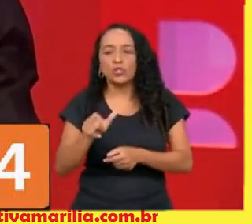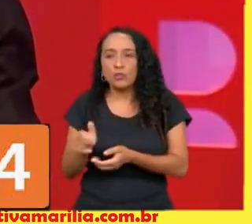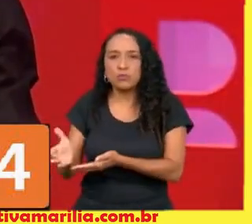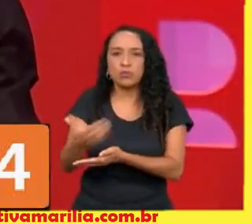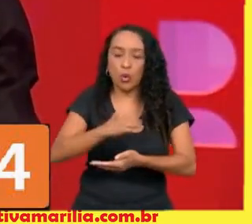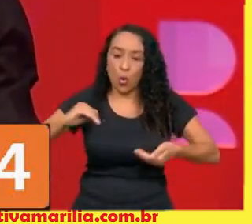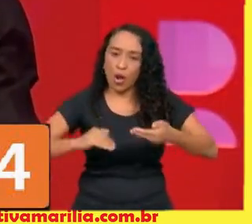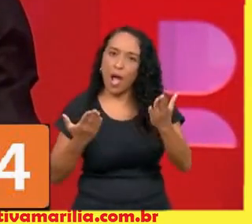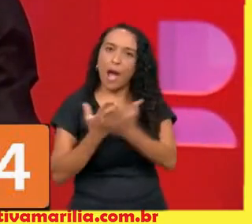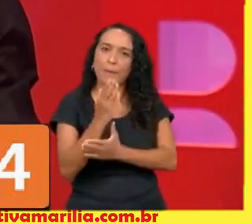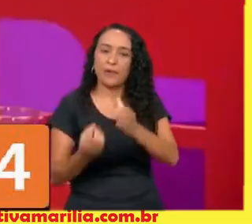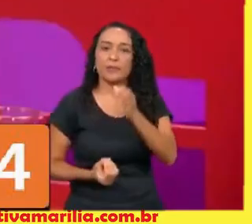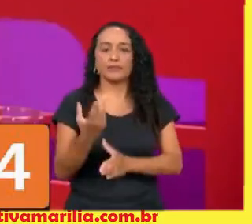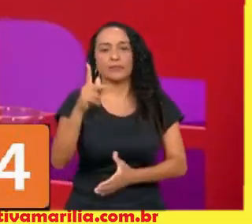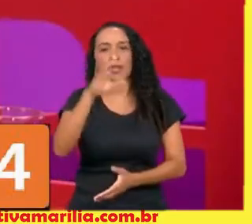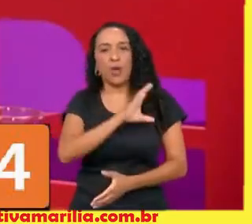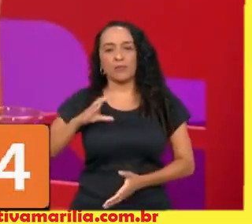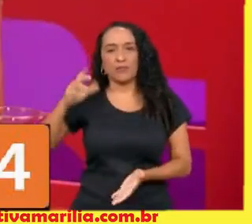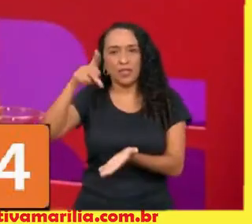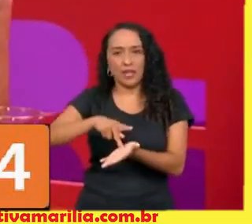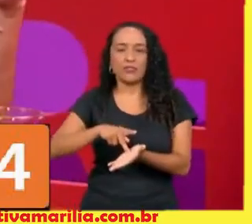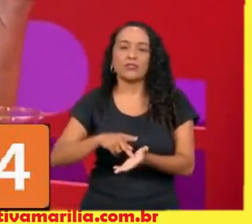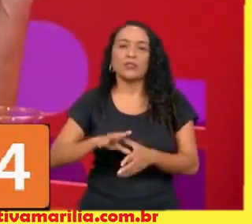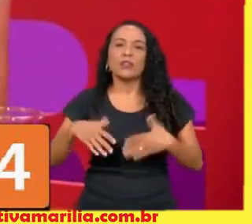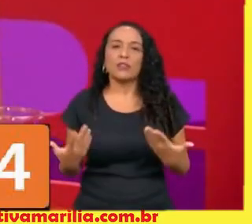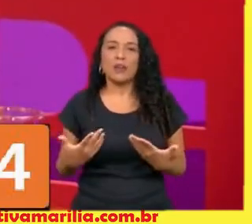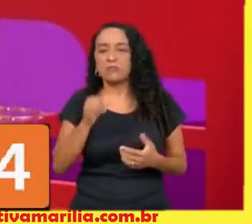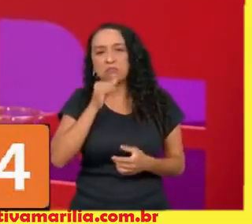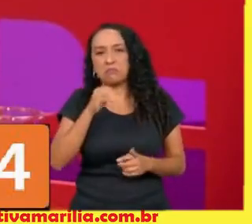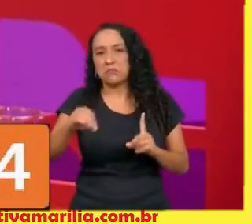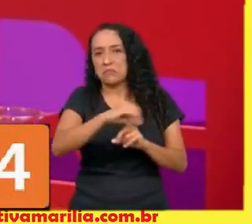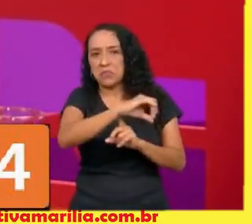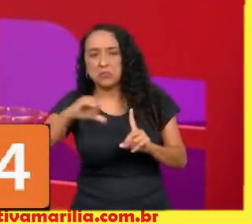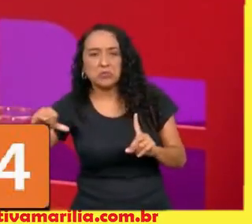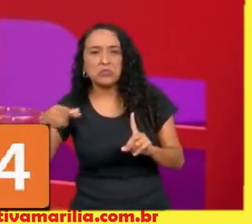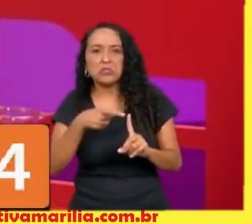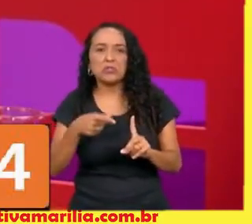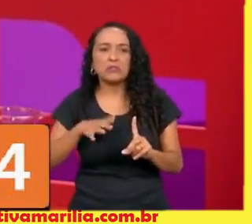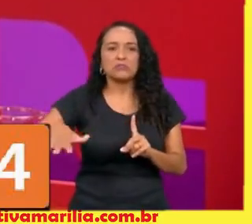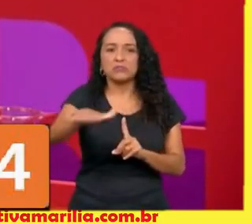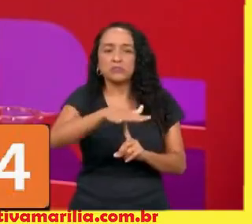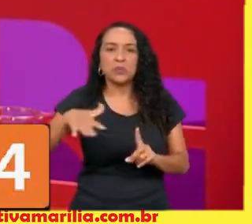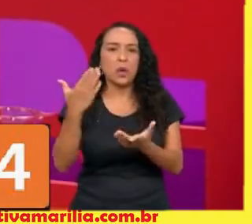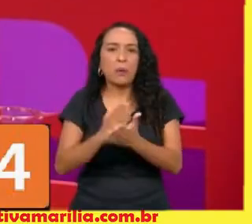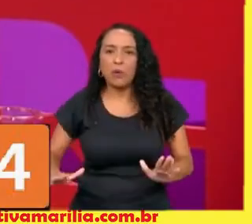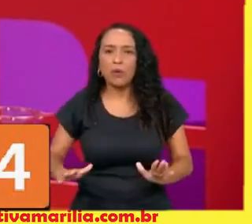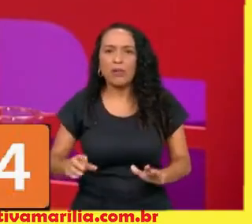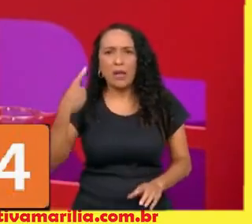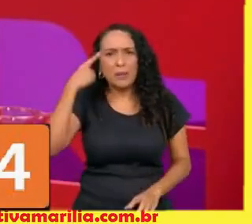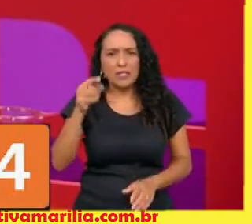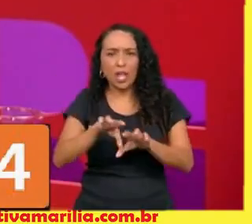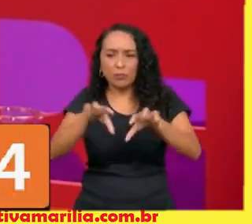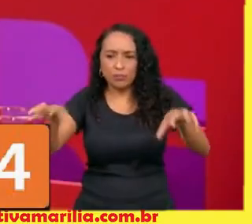aprovar. Né? Nós ficamos ali, acabou, anistia ampla, geral e restrita, dá a impressão que eram dois lados em